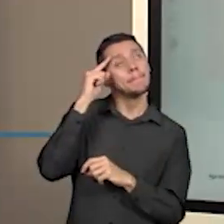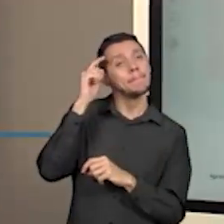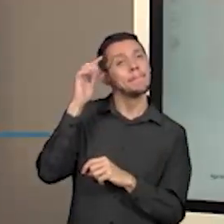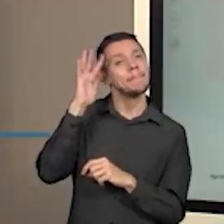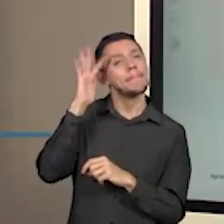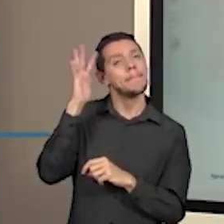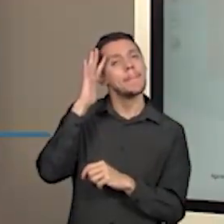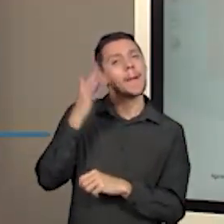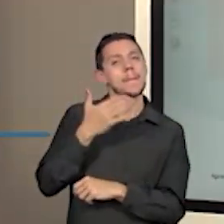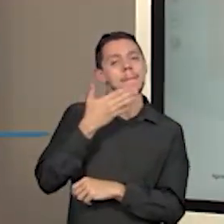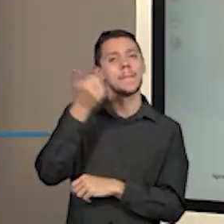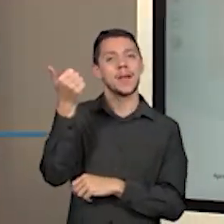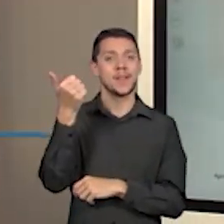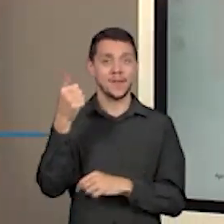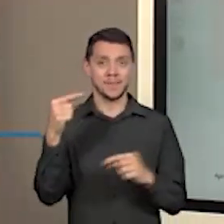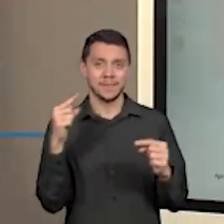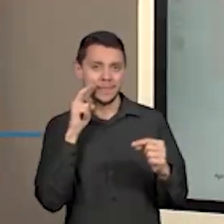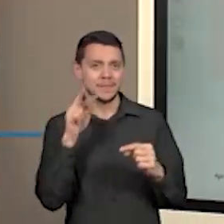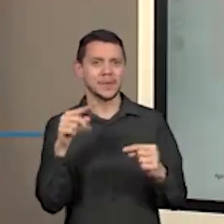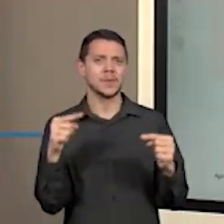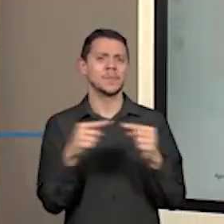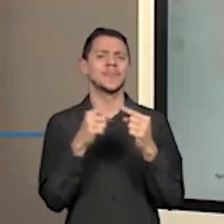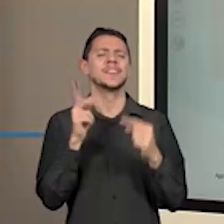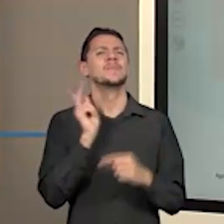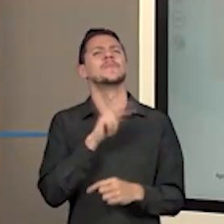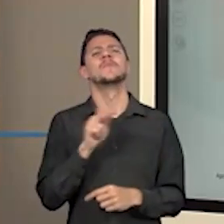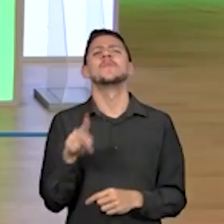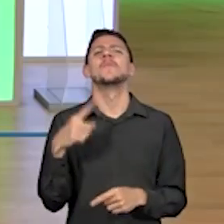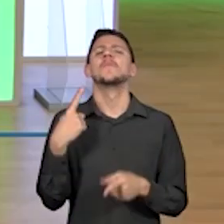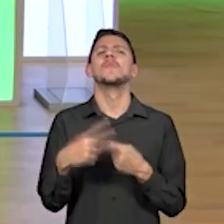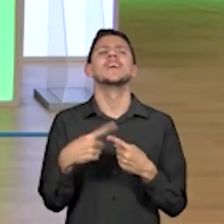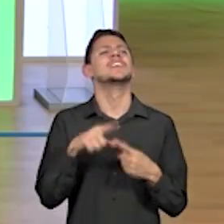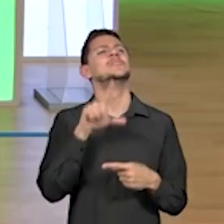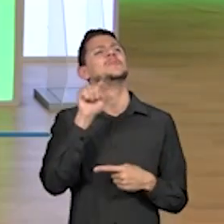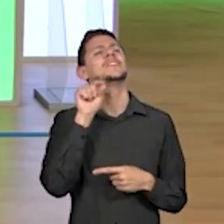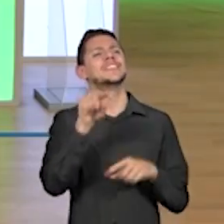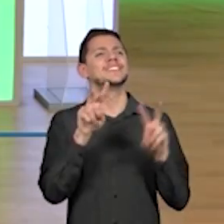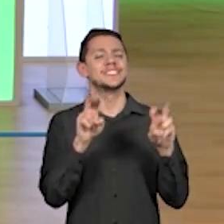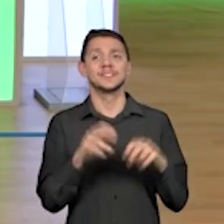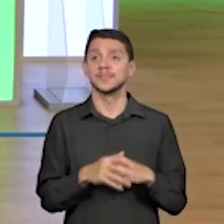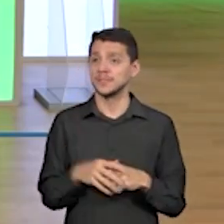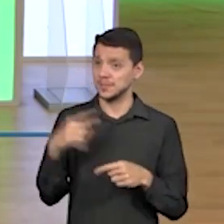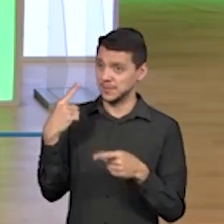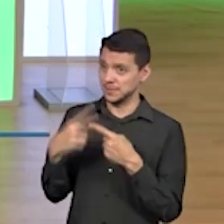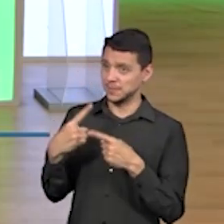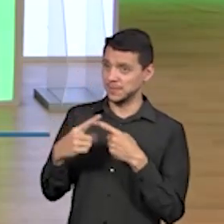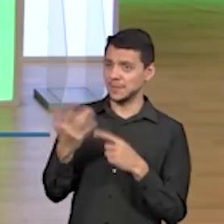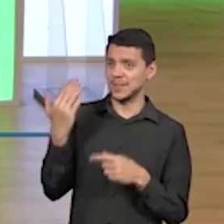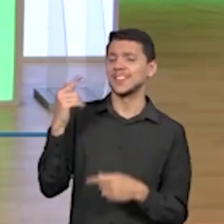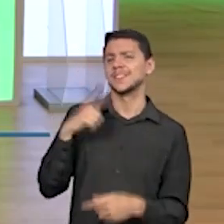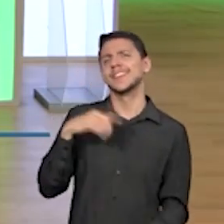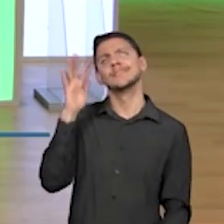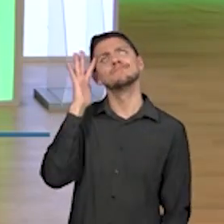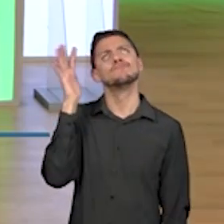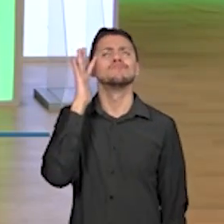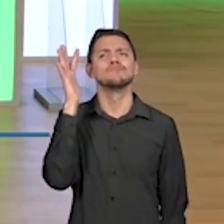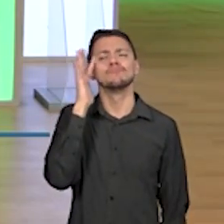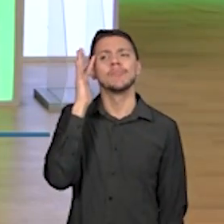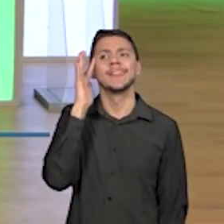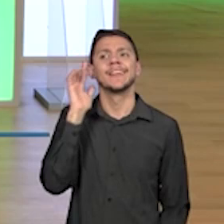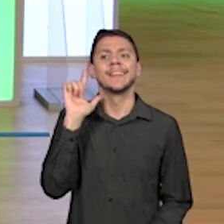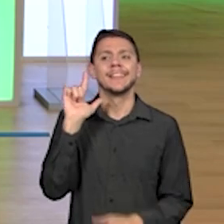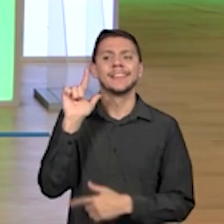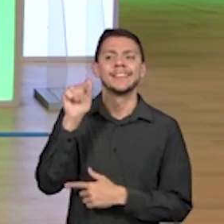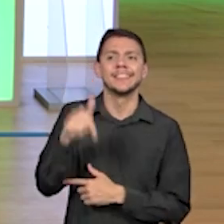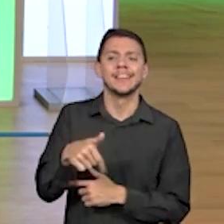situação ao título. Professora Fran, por que será que tem esse título? Porque, a princípio, ele estava pensando algo. Sim. E depois,